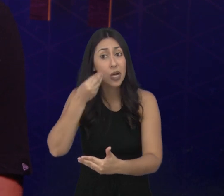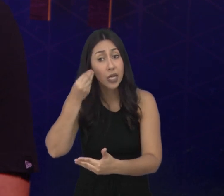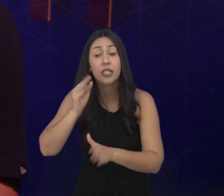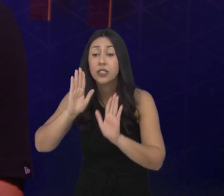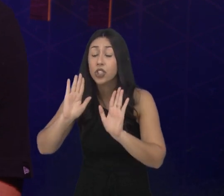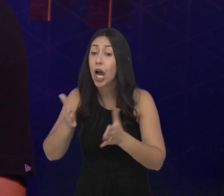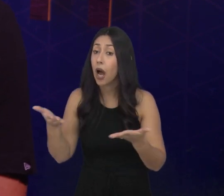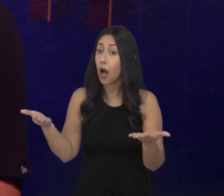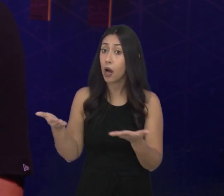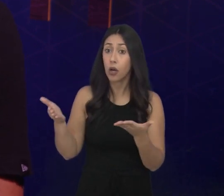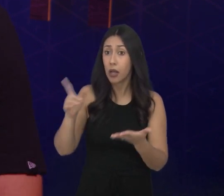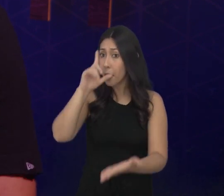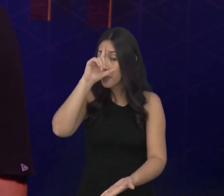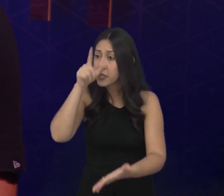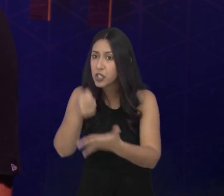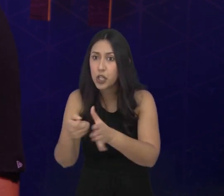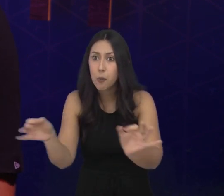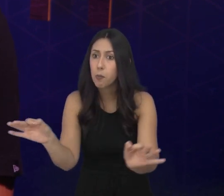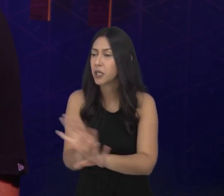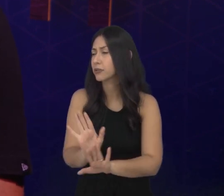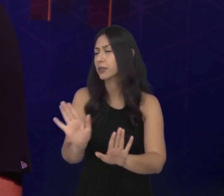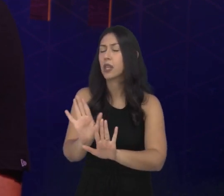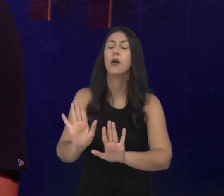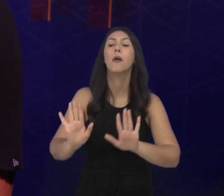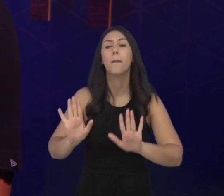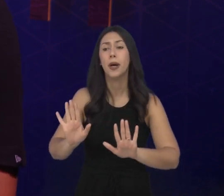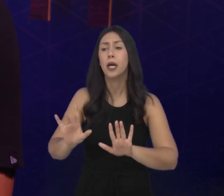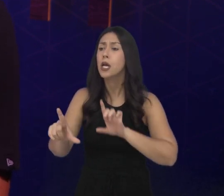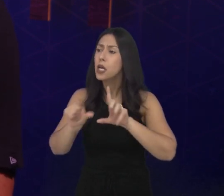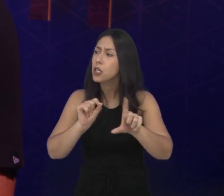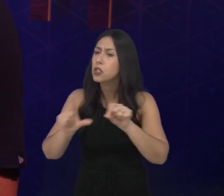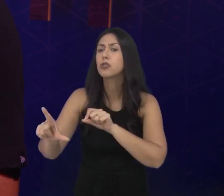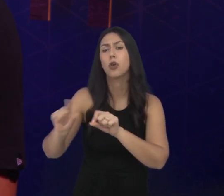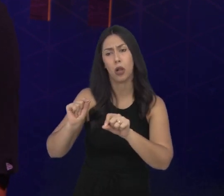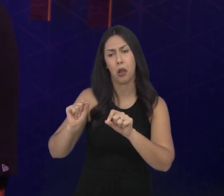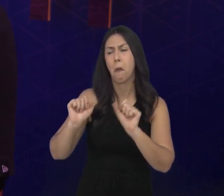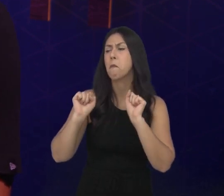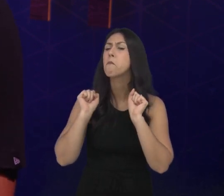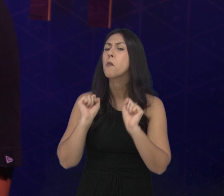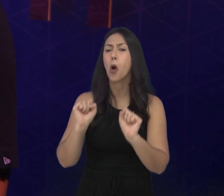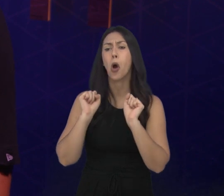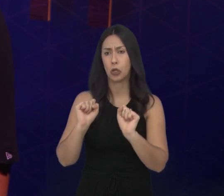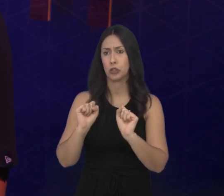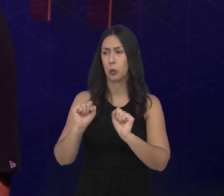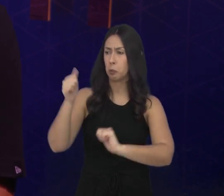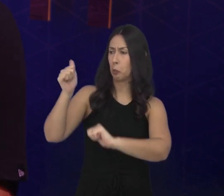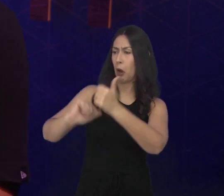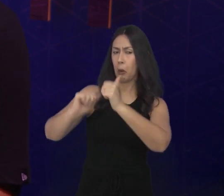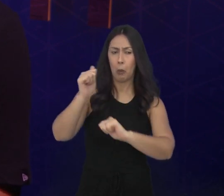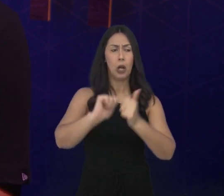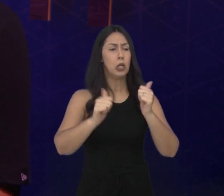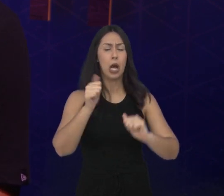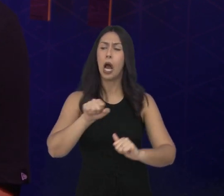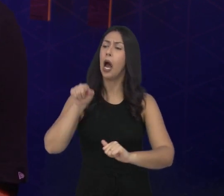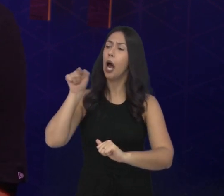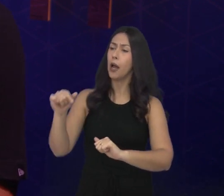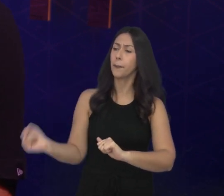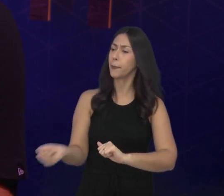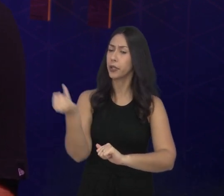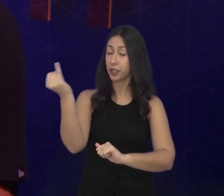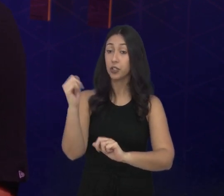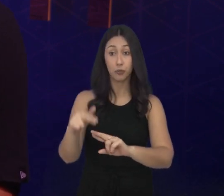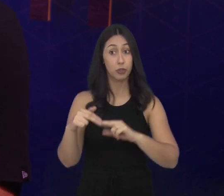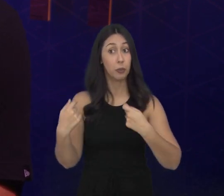você realmente decidir, não para sempre, mas você já tem base para avaliar o que é realmente importante para você. Então,